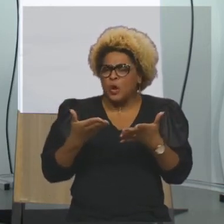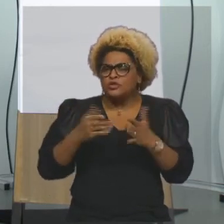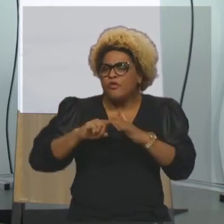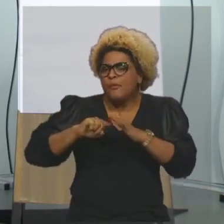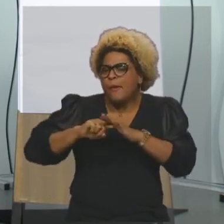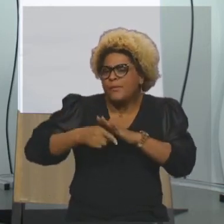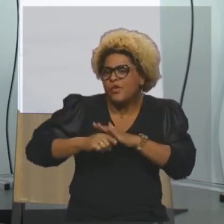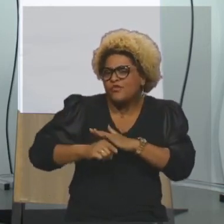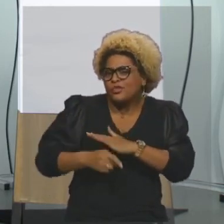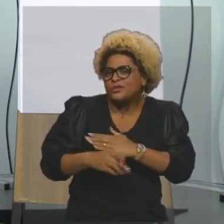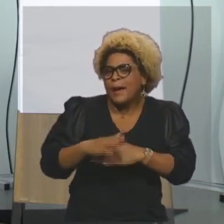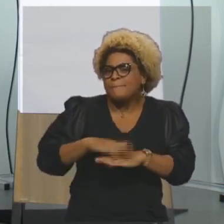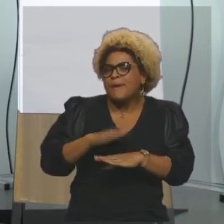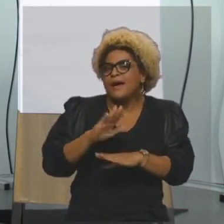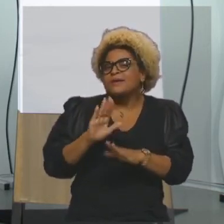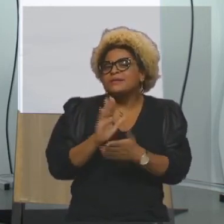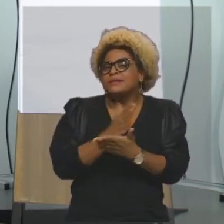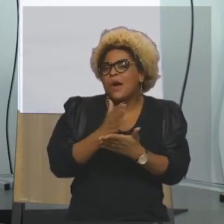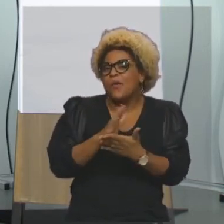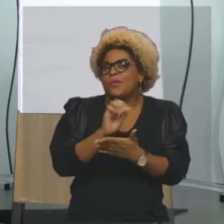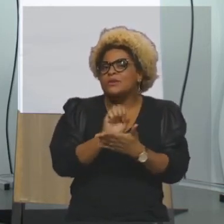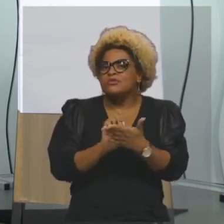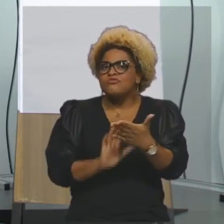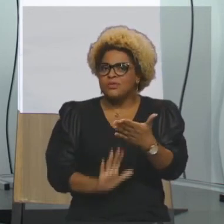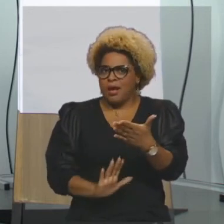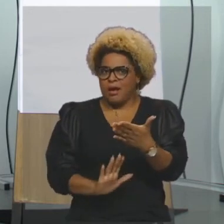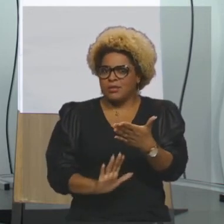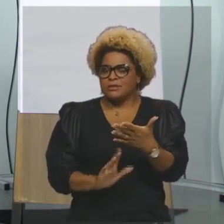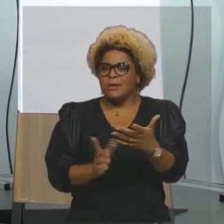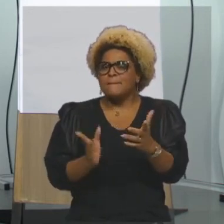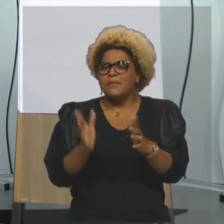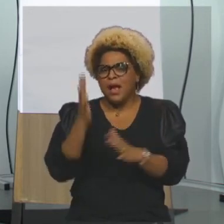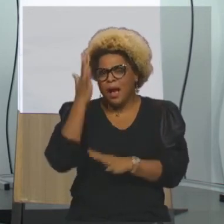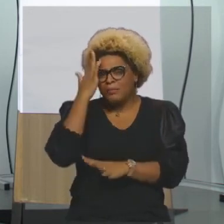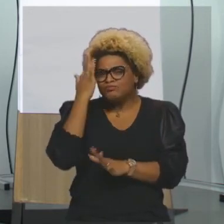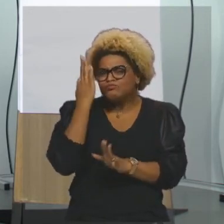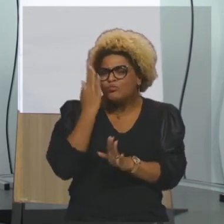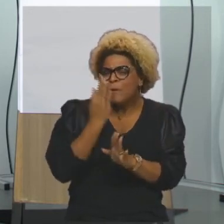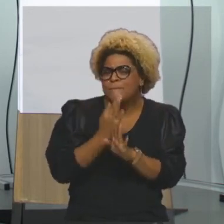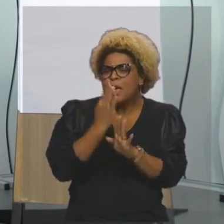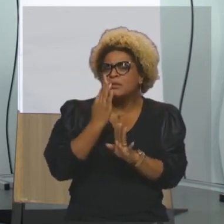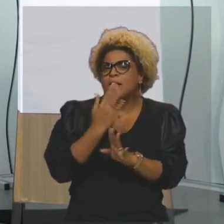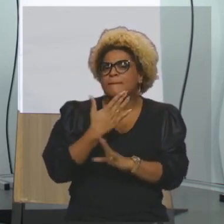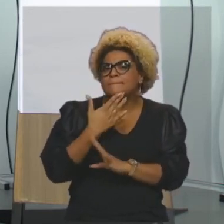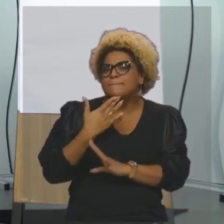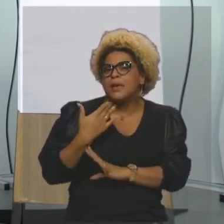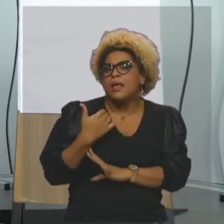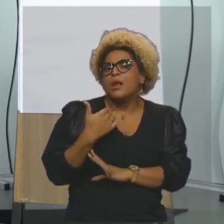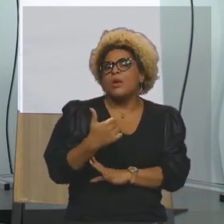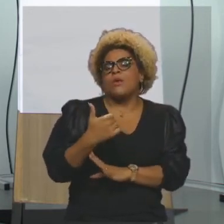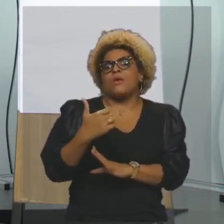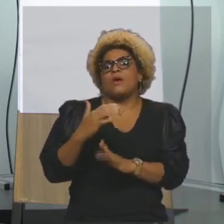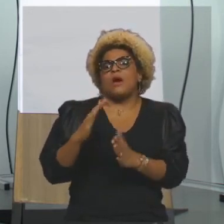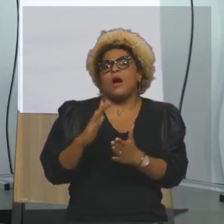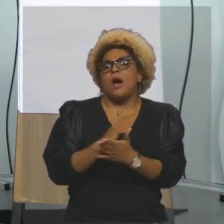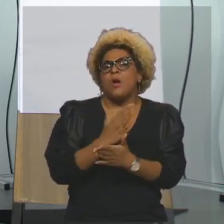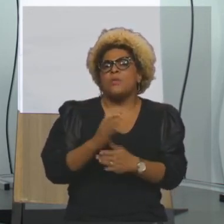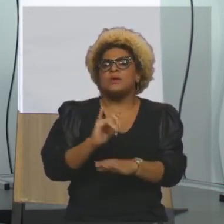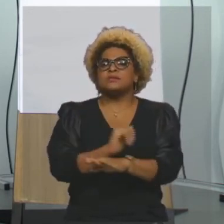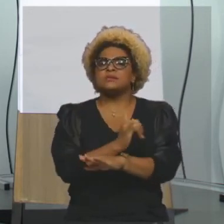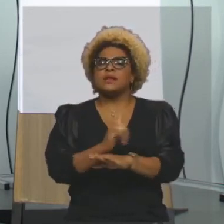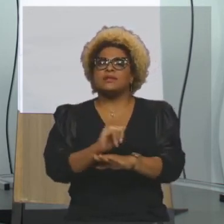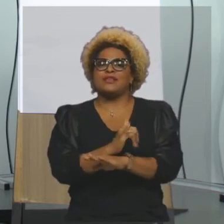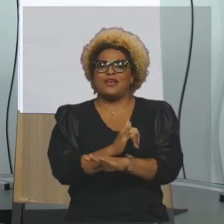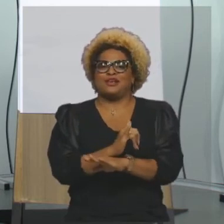precisar utilizar em determinados exercícios para a gente compreender certas dinâmicas na eletrodinâmica.